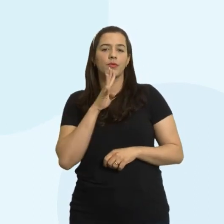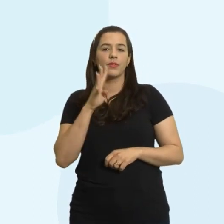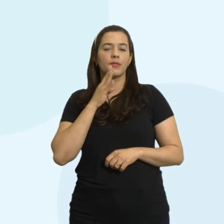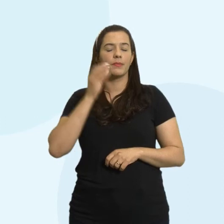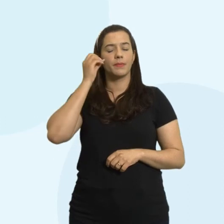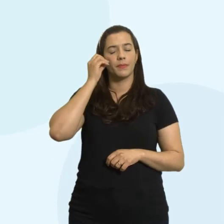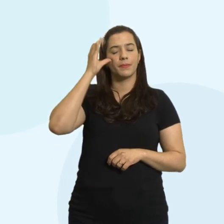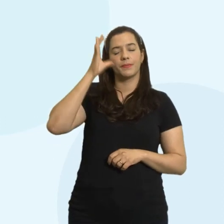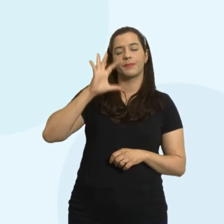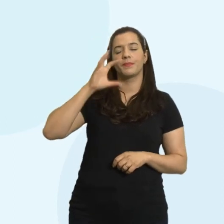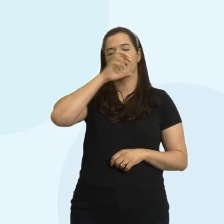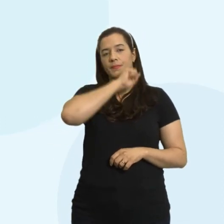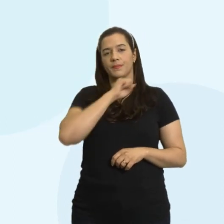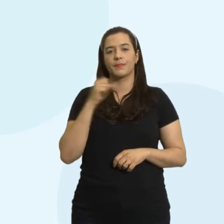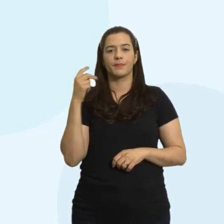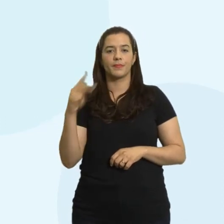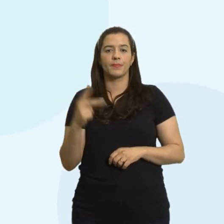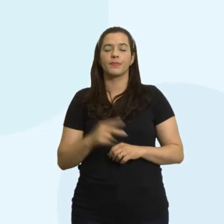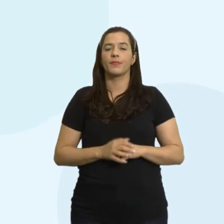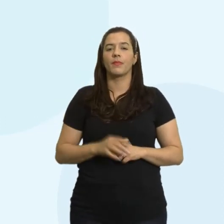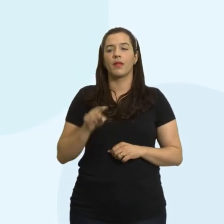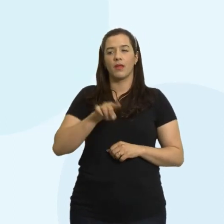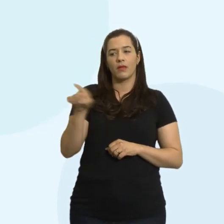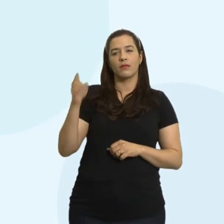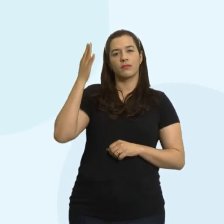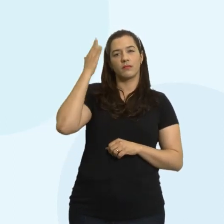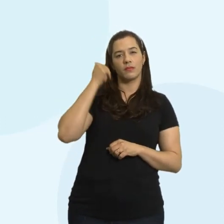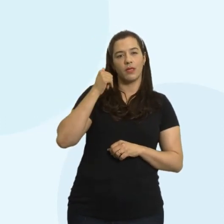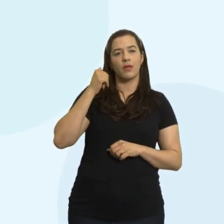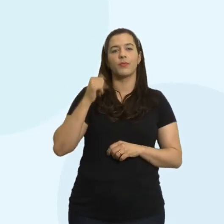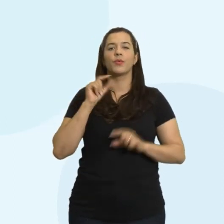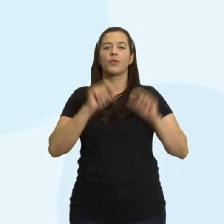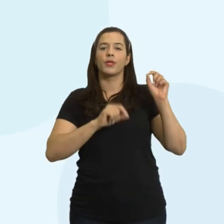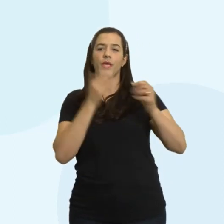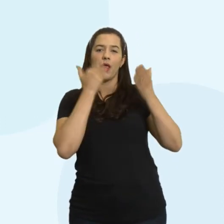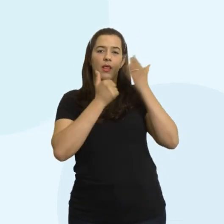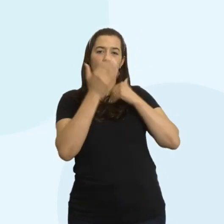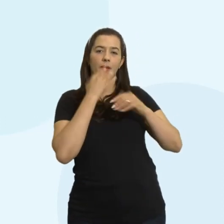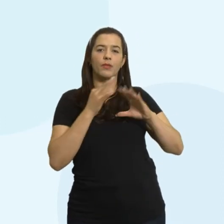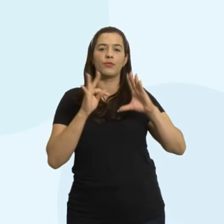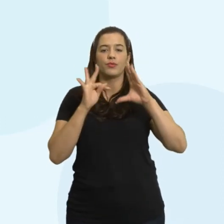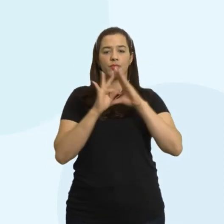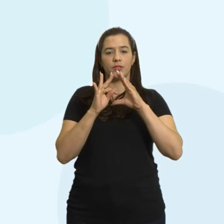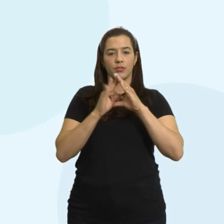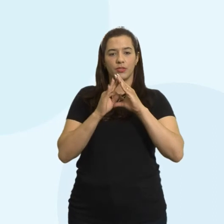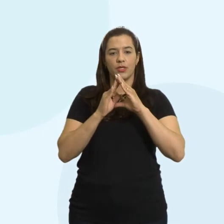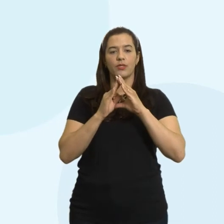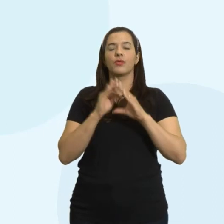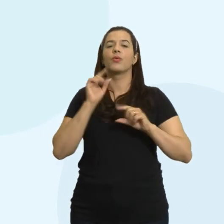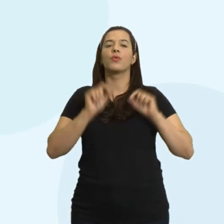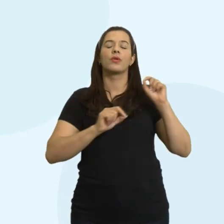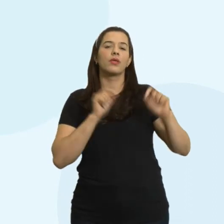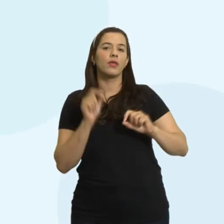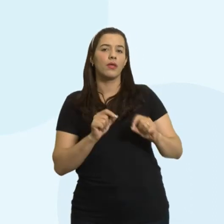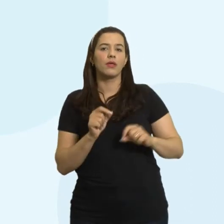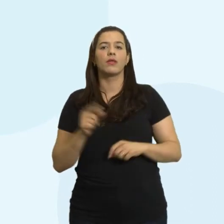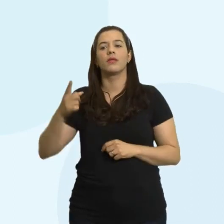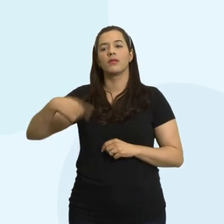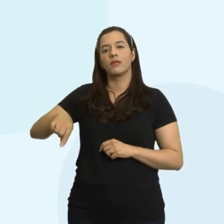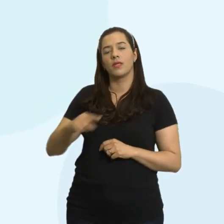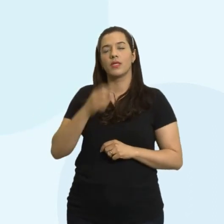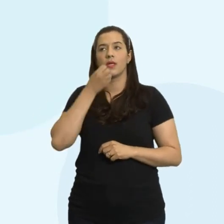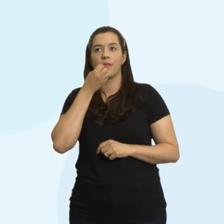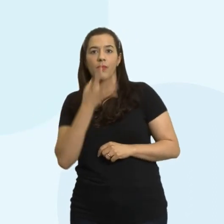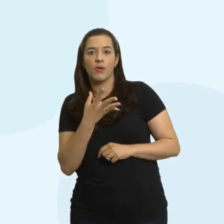prévios desses estudantes. Será que eles sabem o que são alimentos transgênicos? Será que eles sabem que esses alimentos transgênicos são